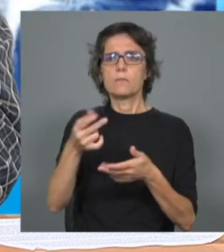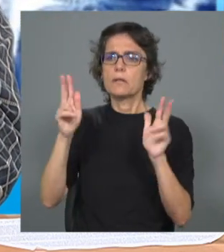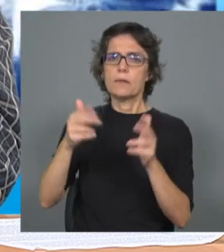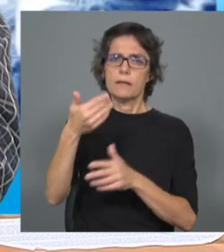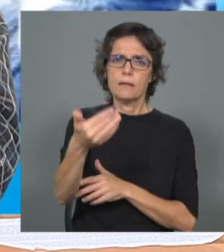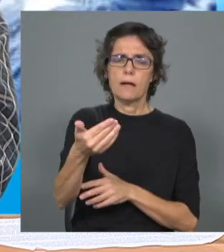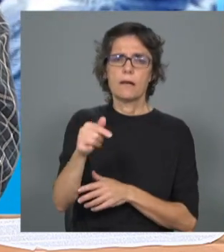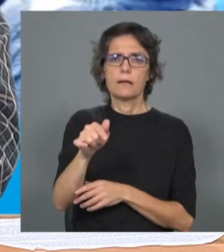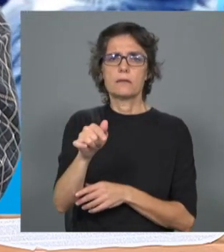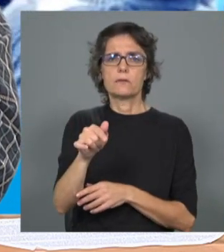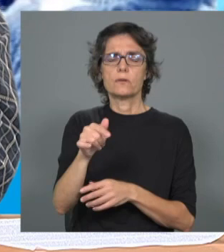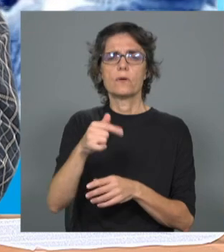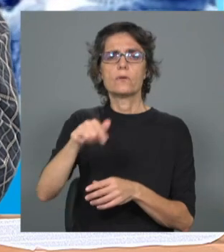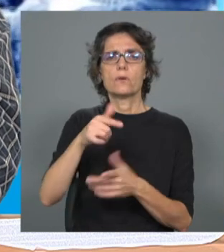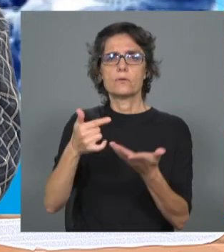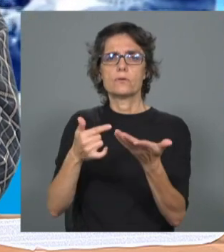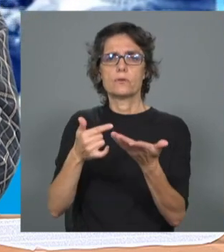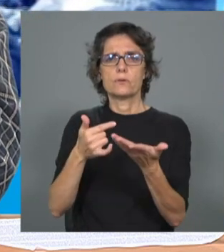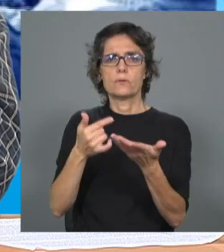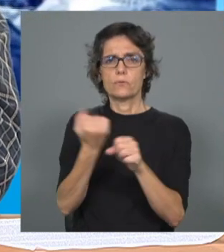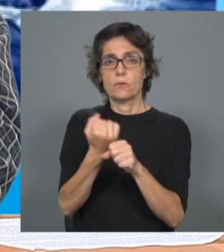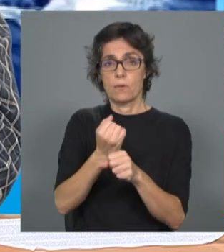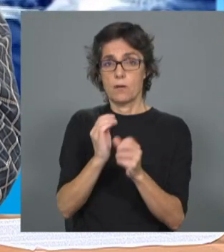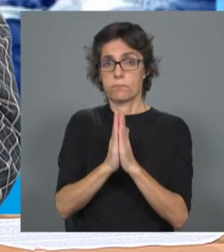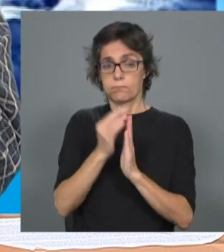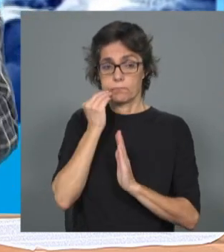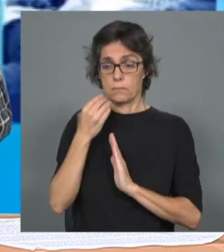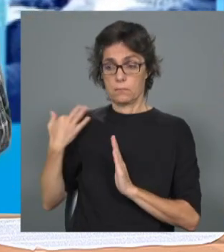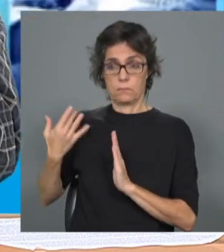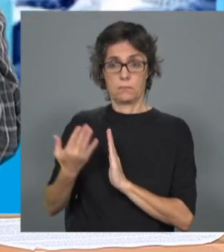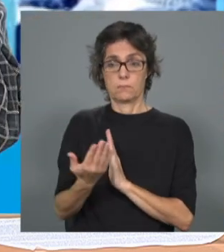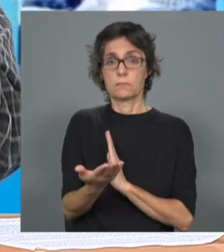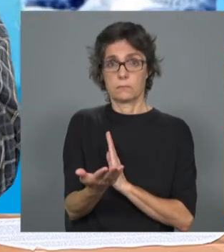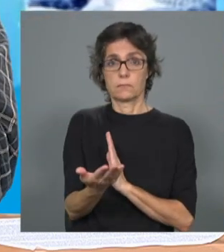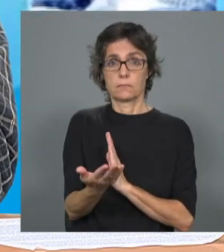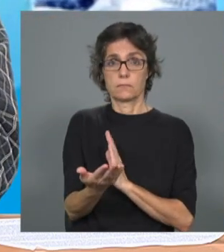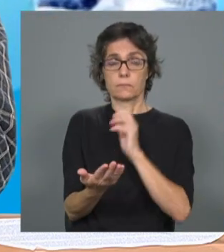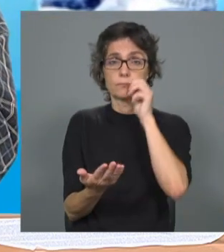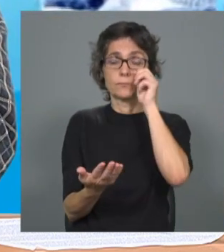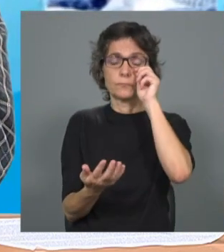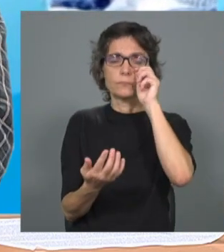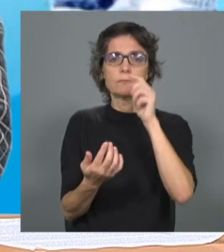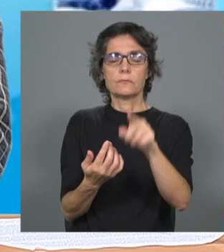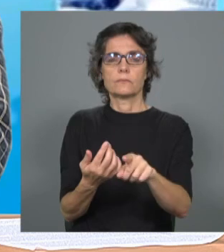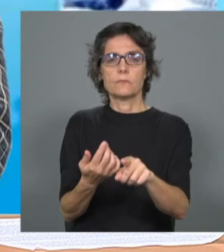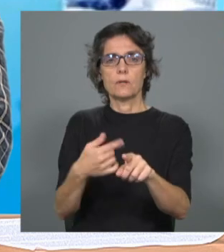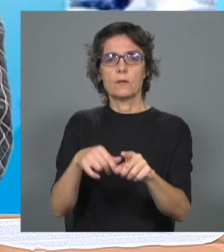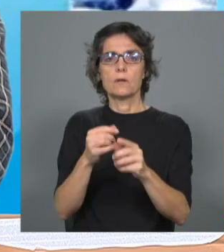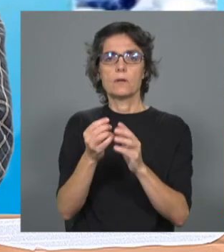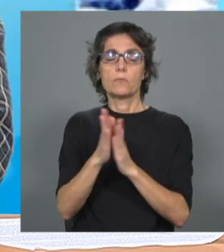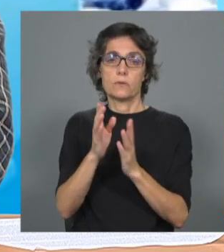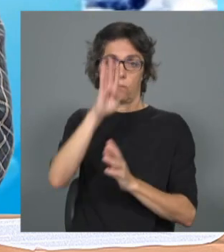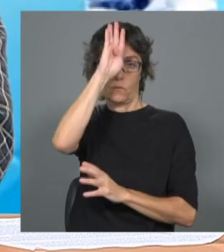também no trabalho que a Igreja faz há muitos anos. Só para termos assim um bocadinho a ideia da mensagem do Santo Padre para este